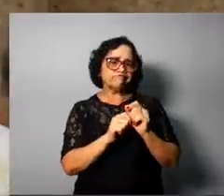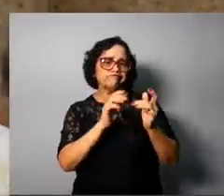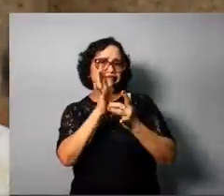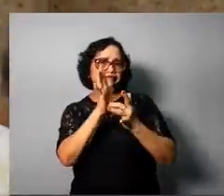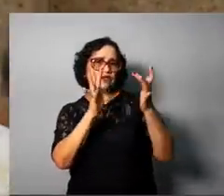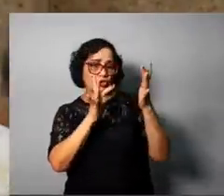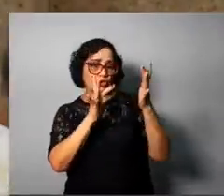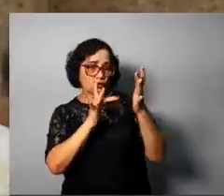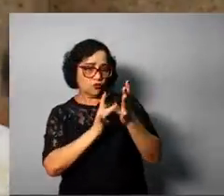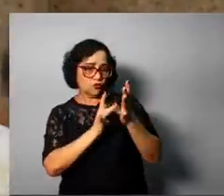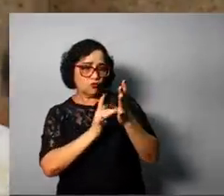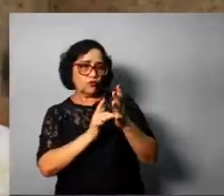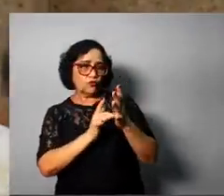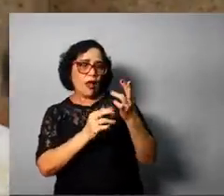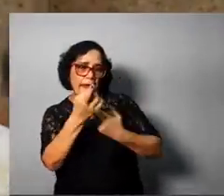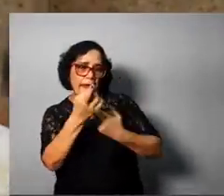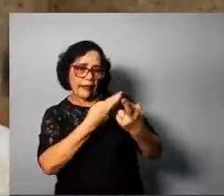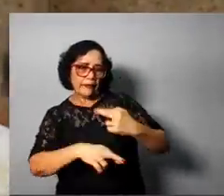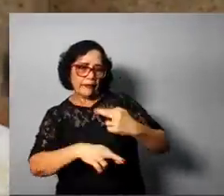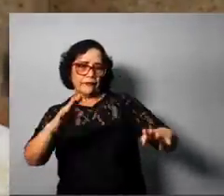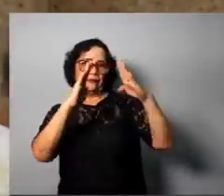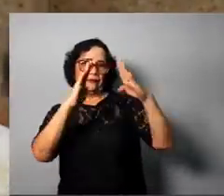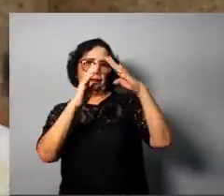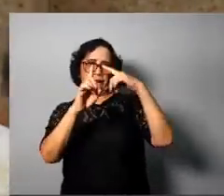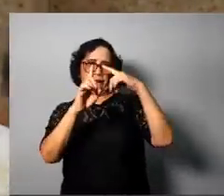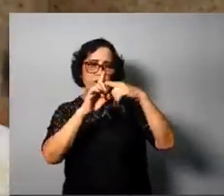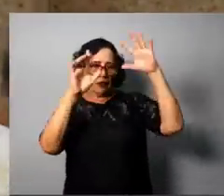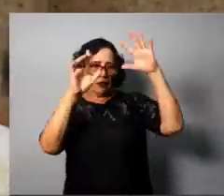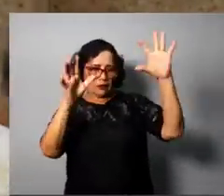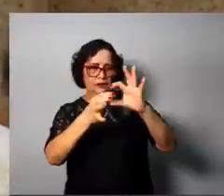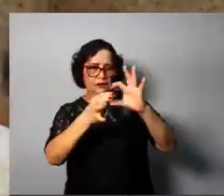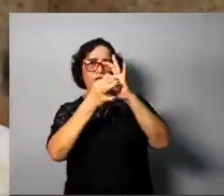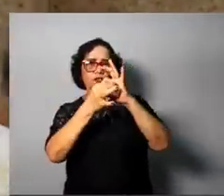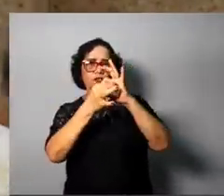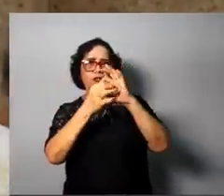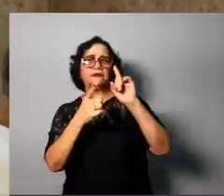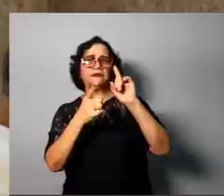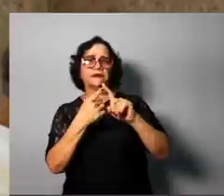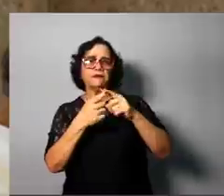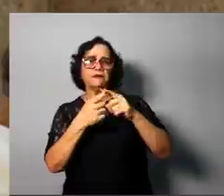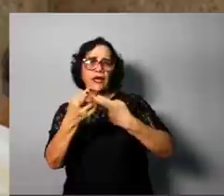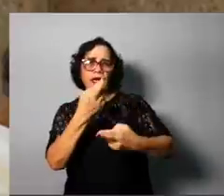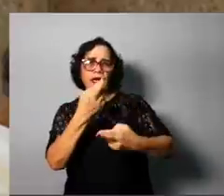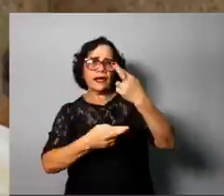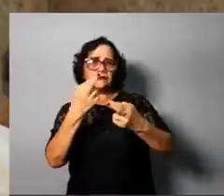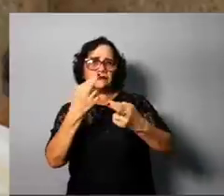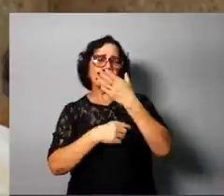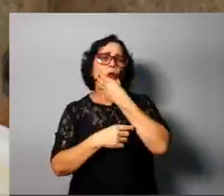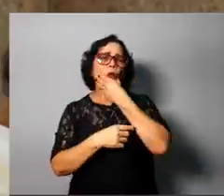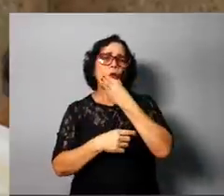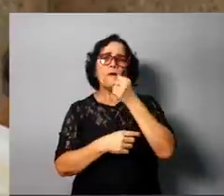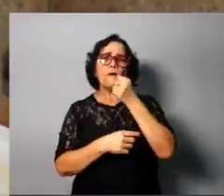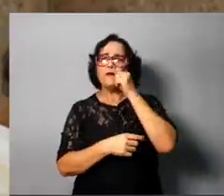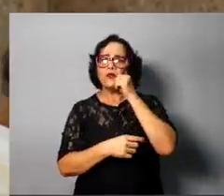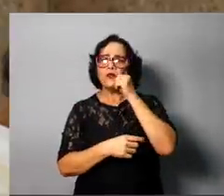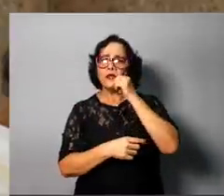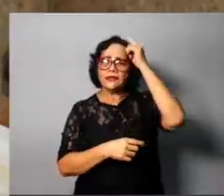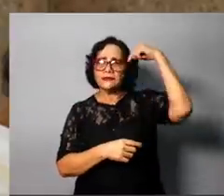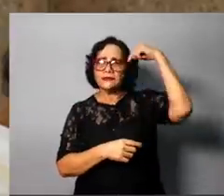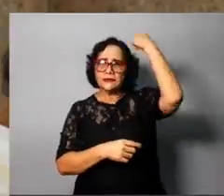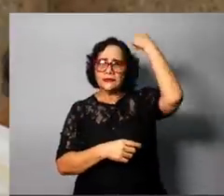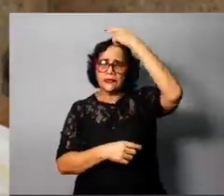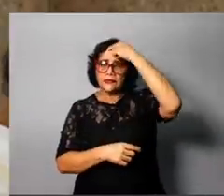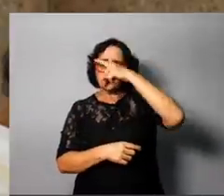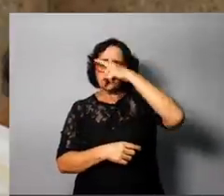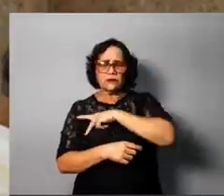à Igreja. No homem e na mulher, São Paulo vê Cristo